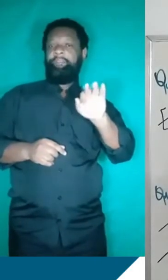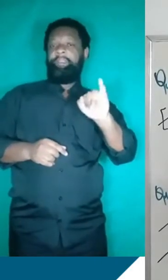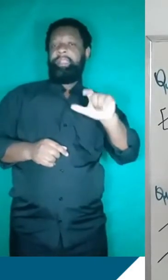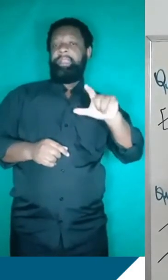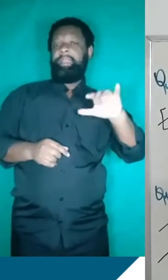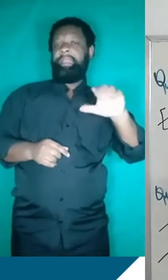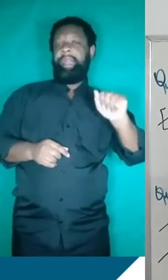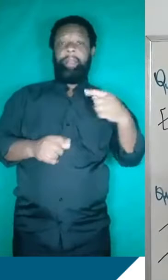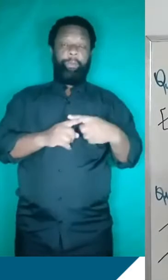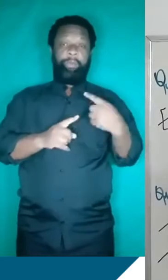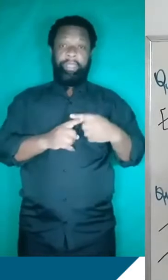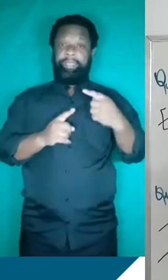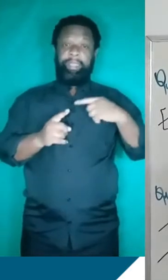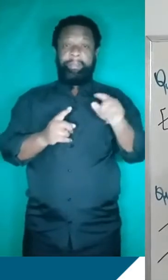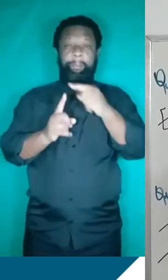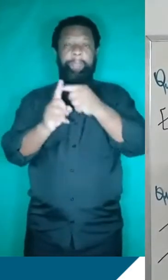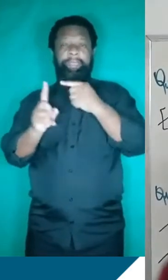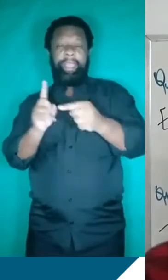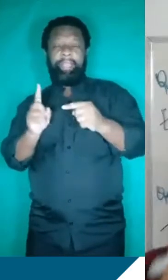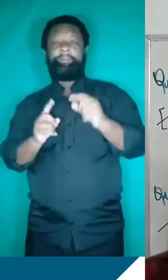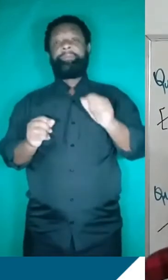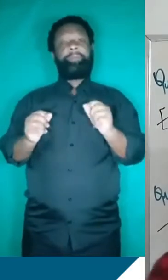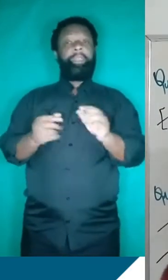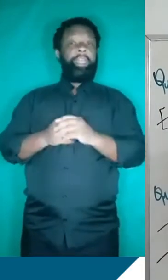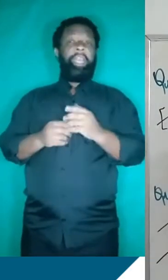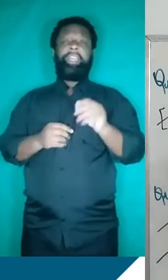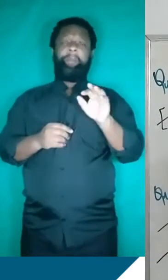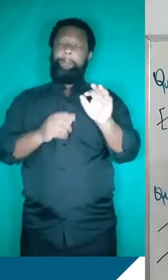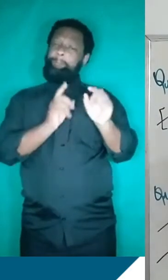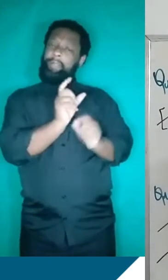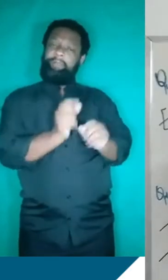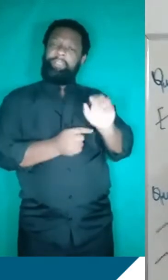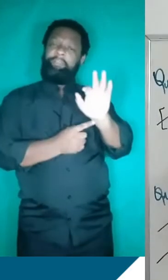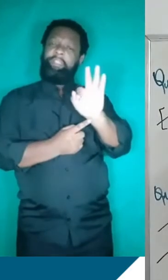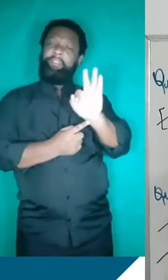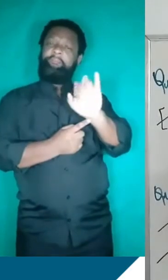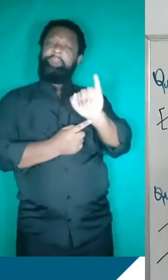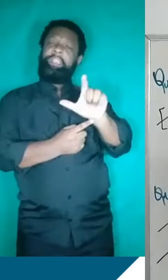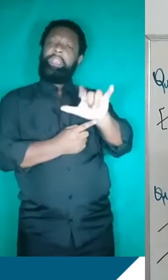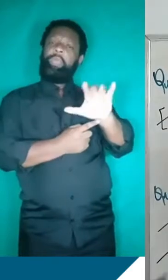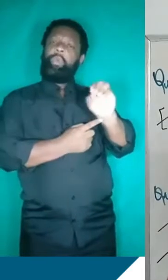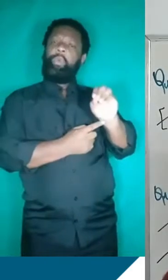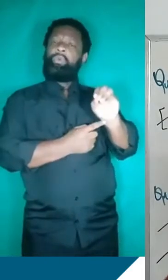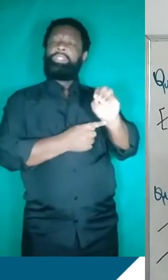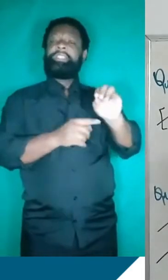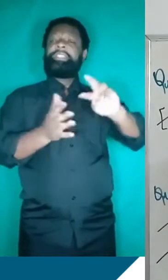parte hidrofílica e outra hidrofóbica. Hidrofílico, esse fílico tem a ver com amizade ou